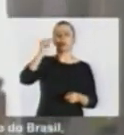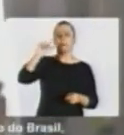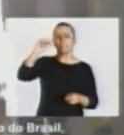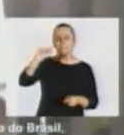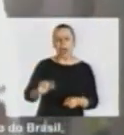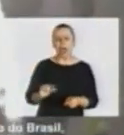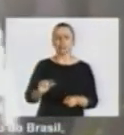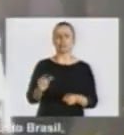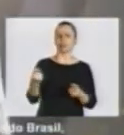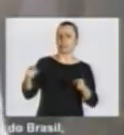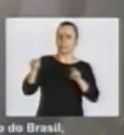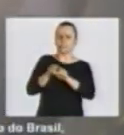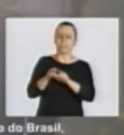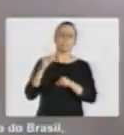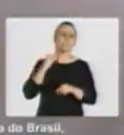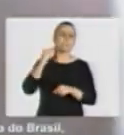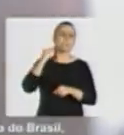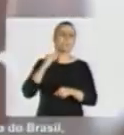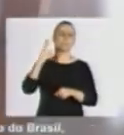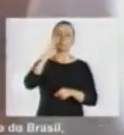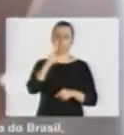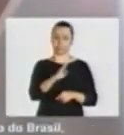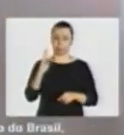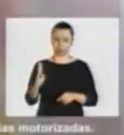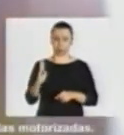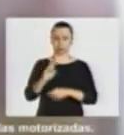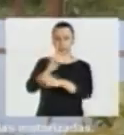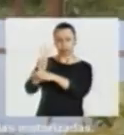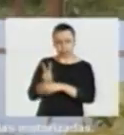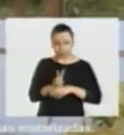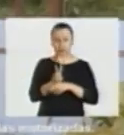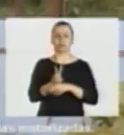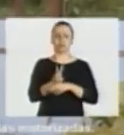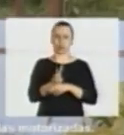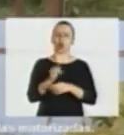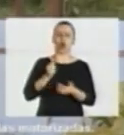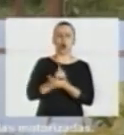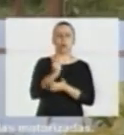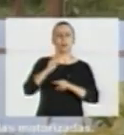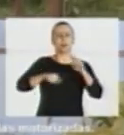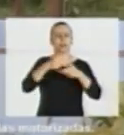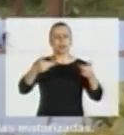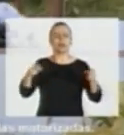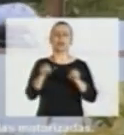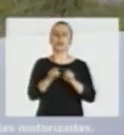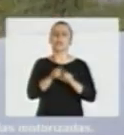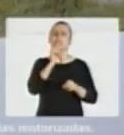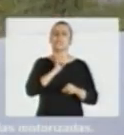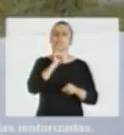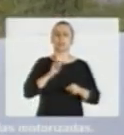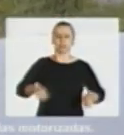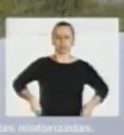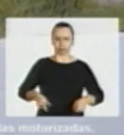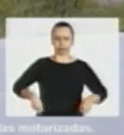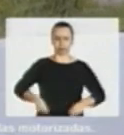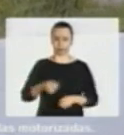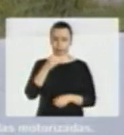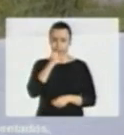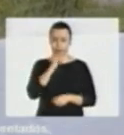juros mais baixos em parceria com o Banco do Brasil para compra de equipamentos como cadeiras de rodas